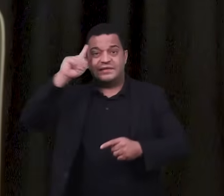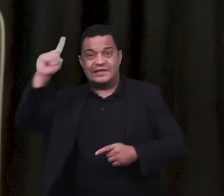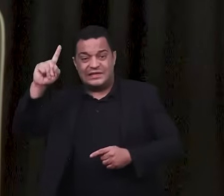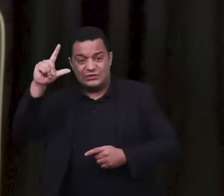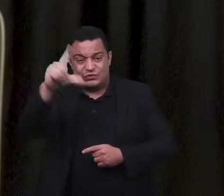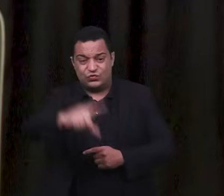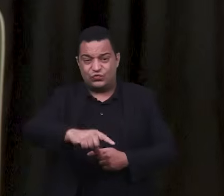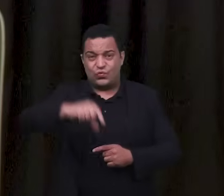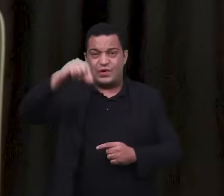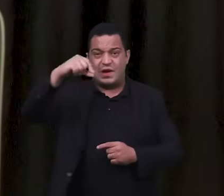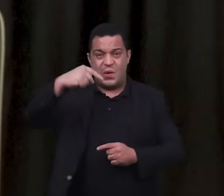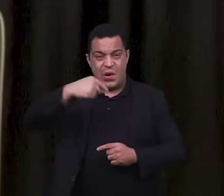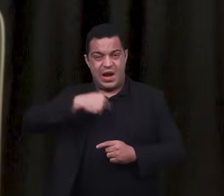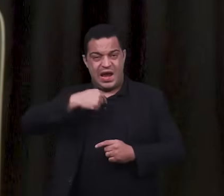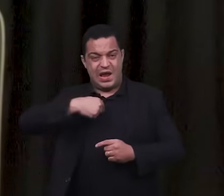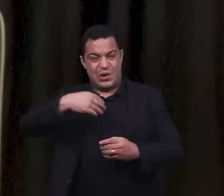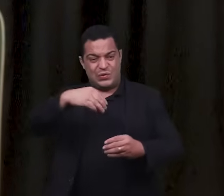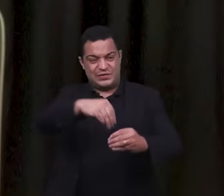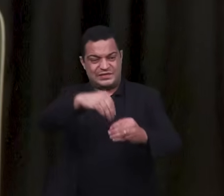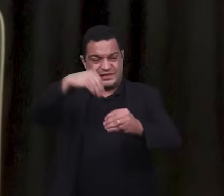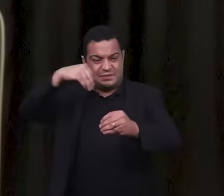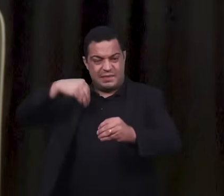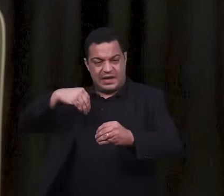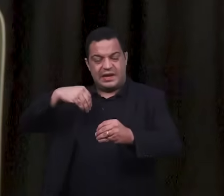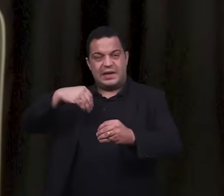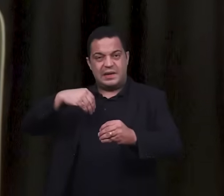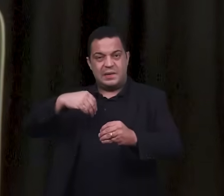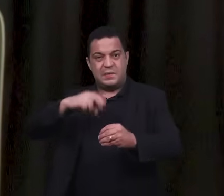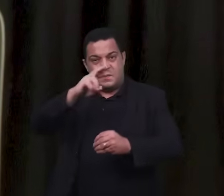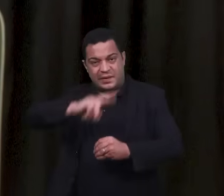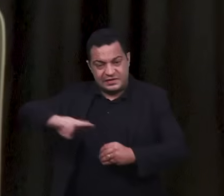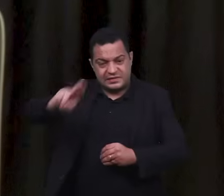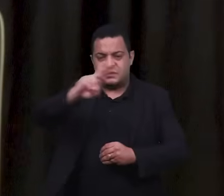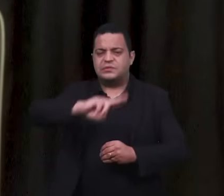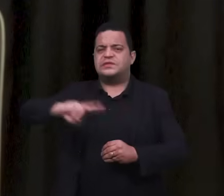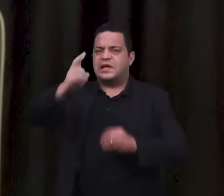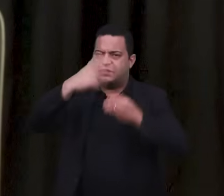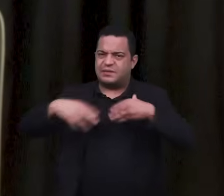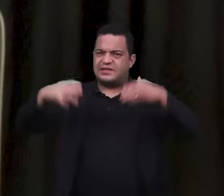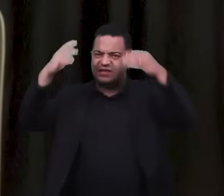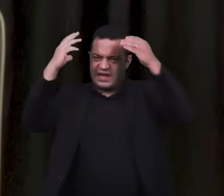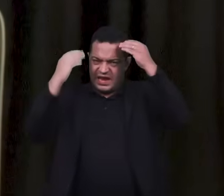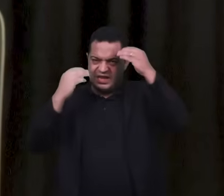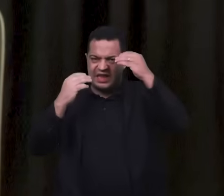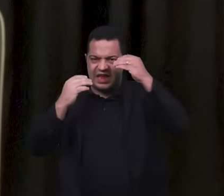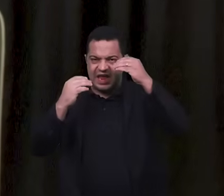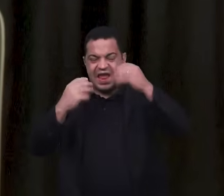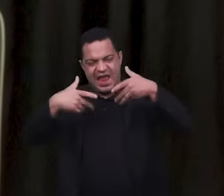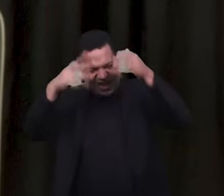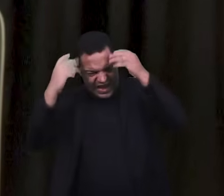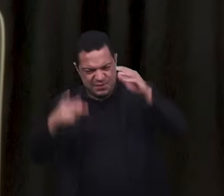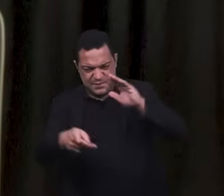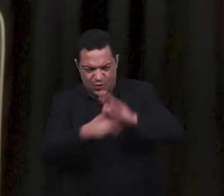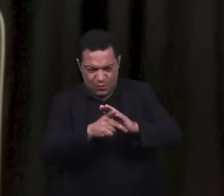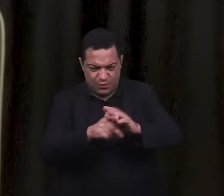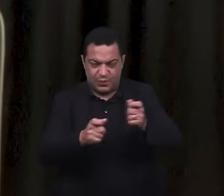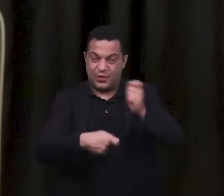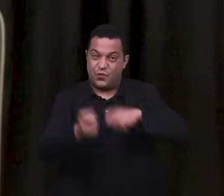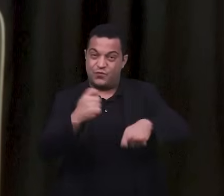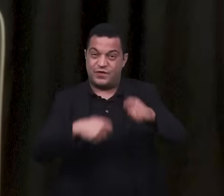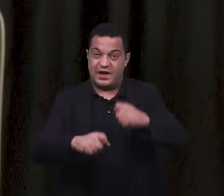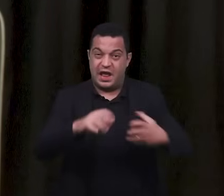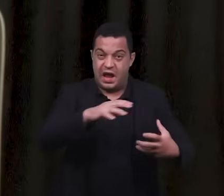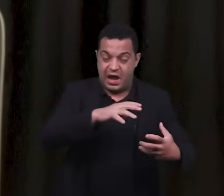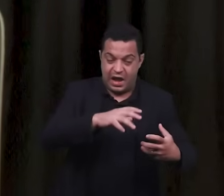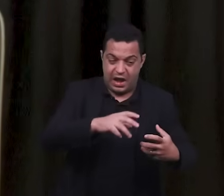né? Ciro, meu ungido. Então você vê uma autoridade humana, mas que está dentro de um projeto de Deus,